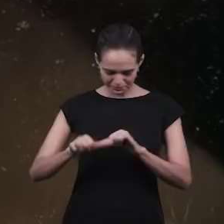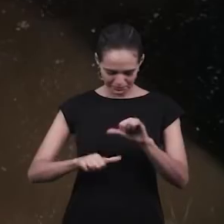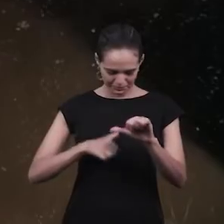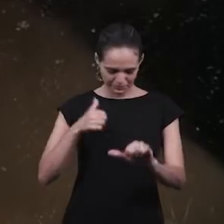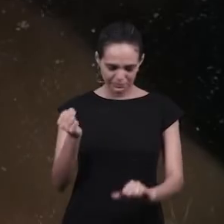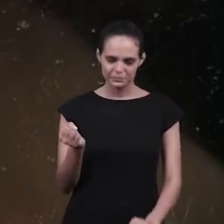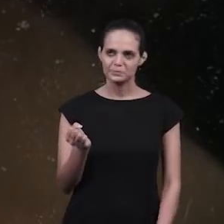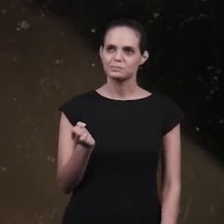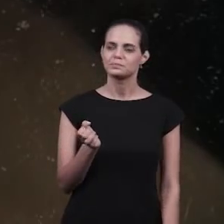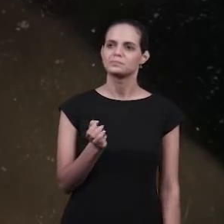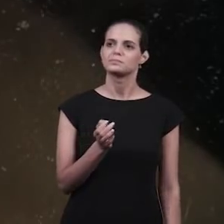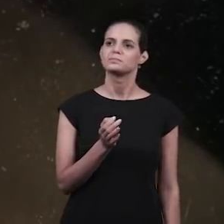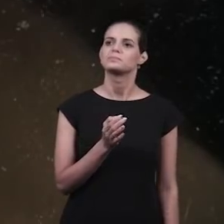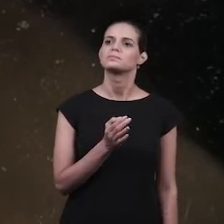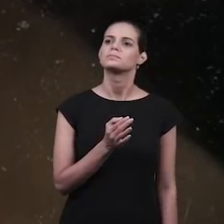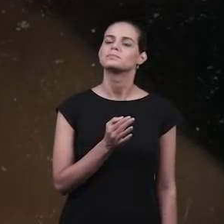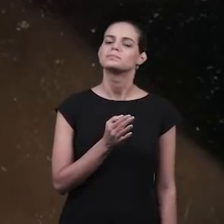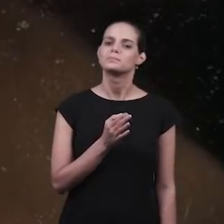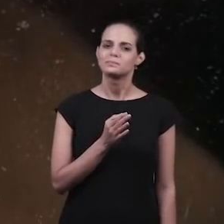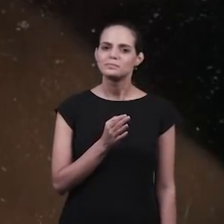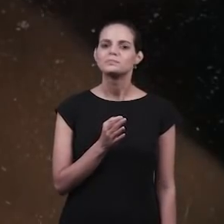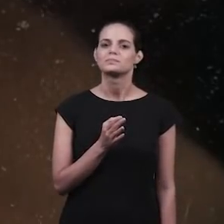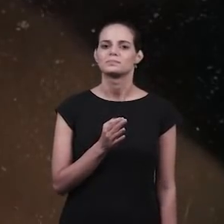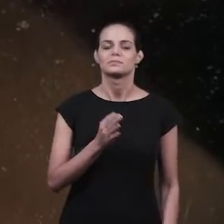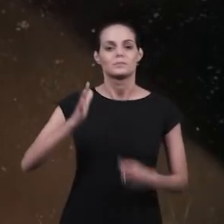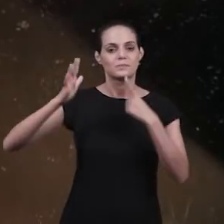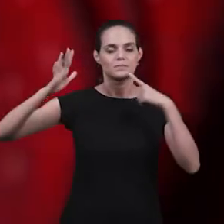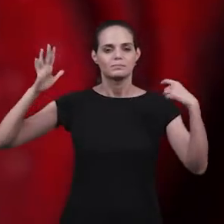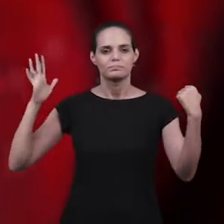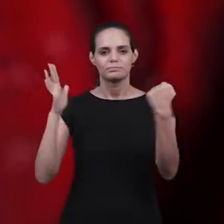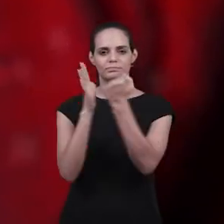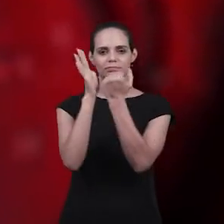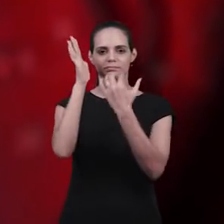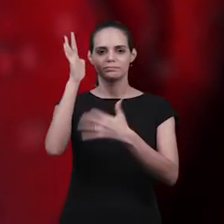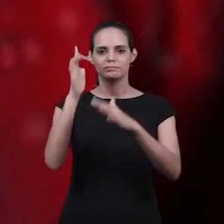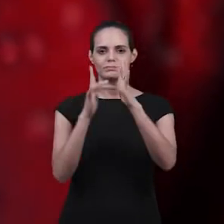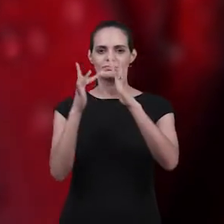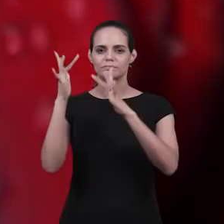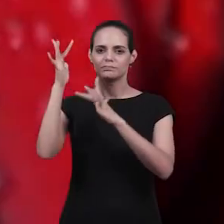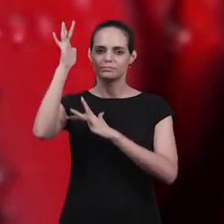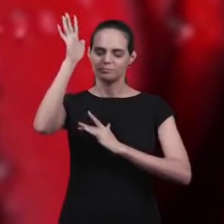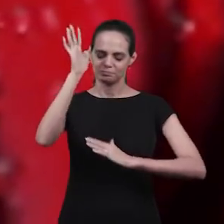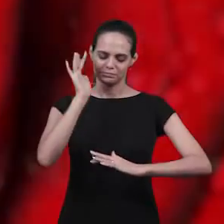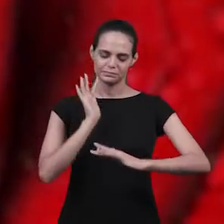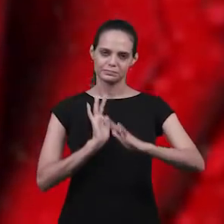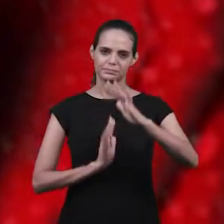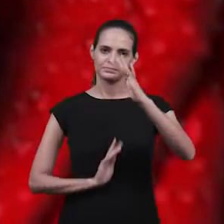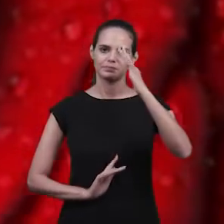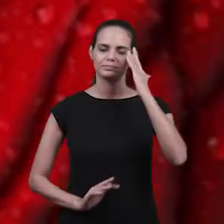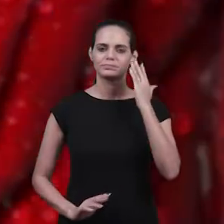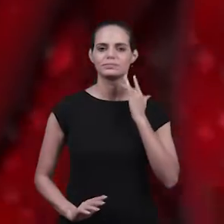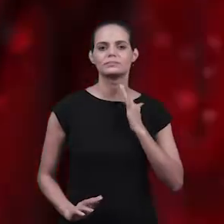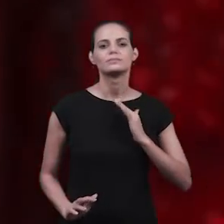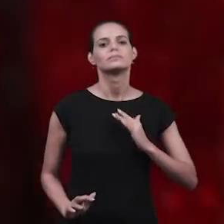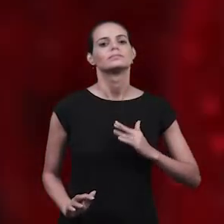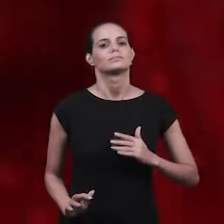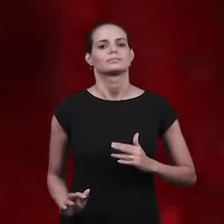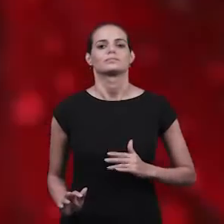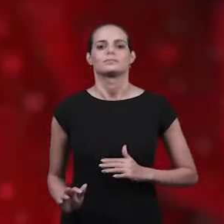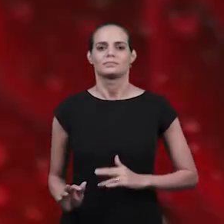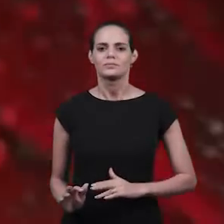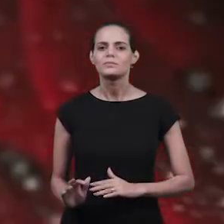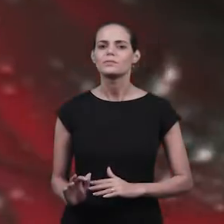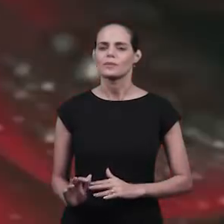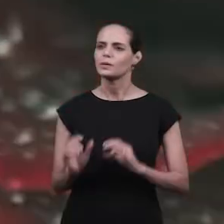faze de mim um vaso novo, derrama o sangue de Jesus